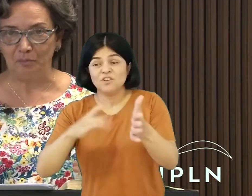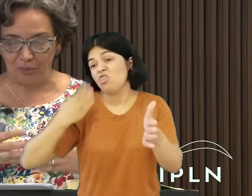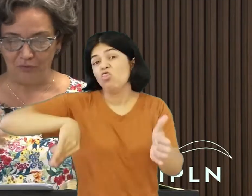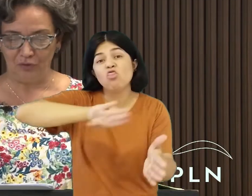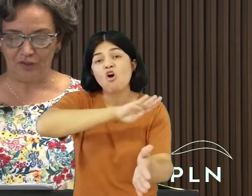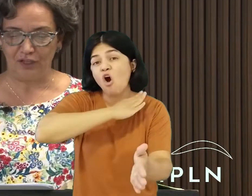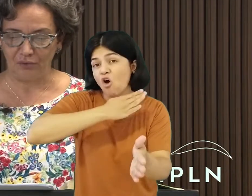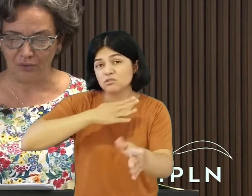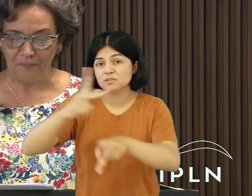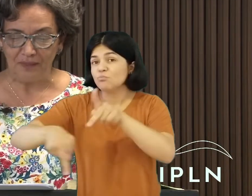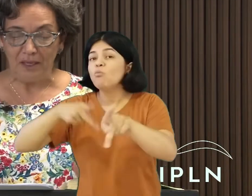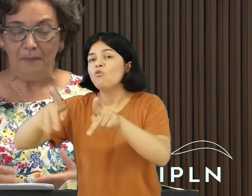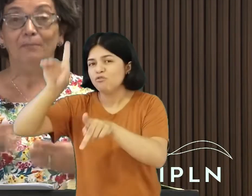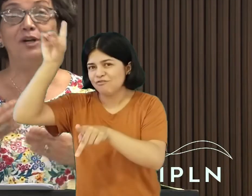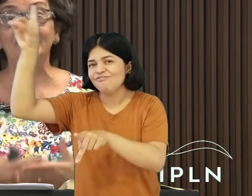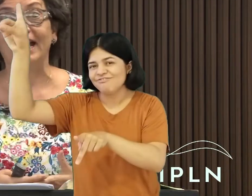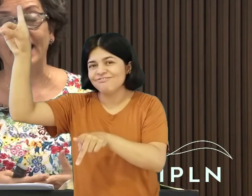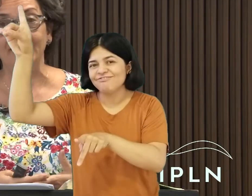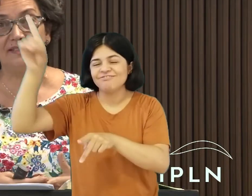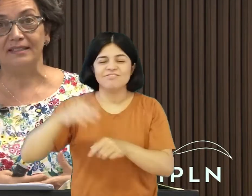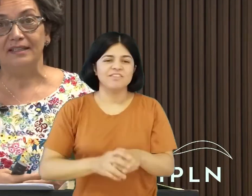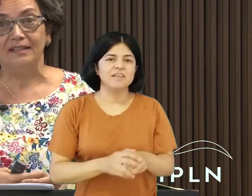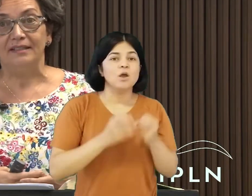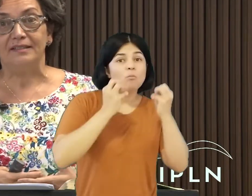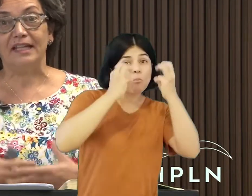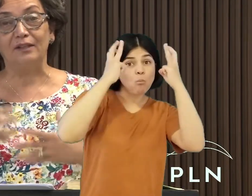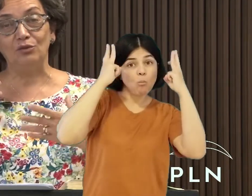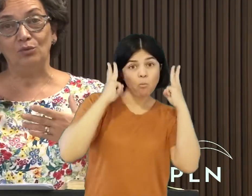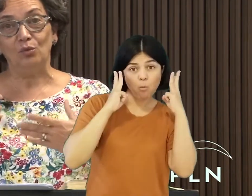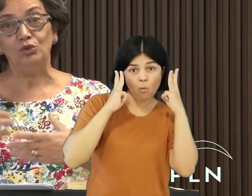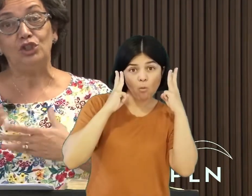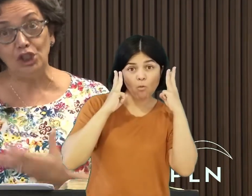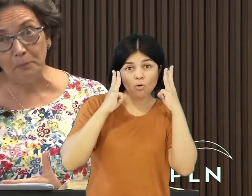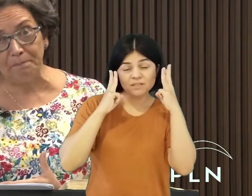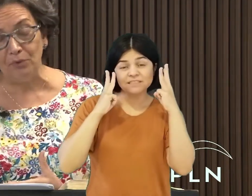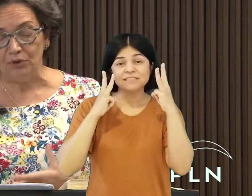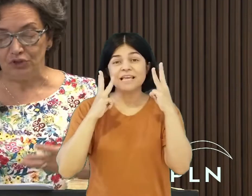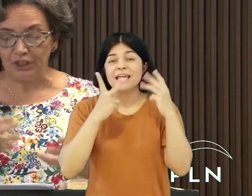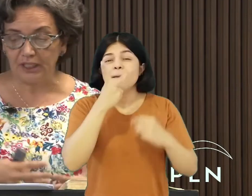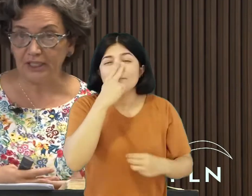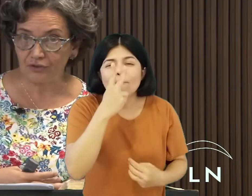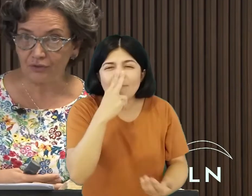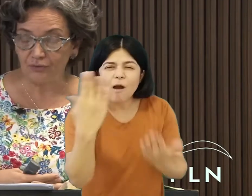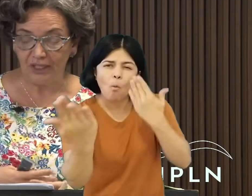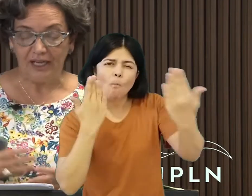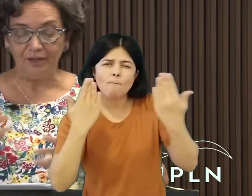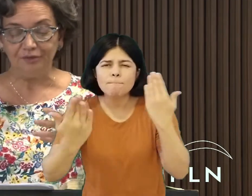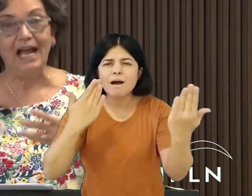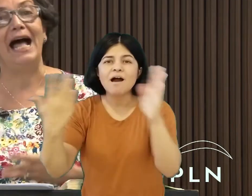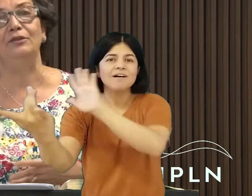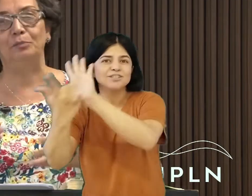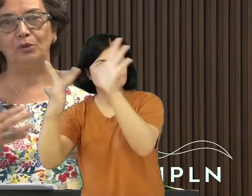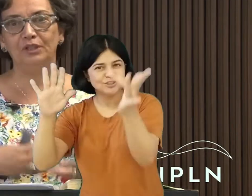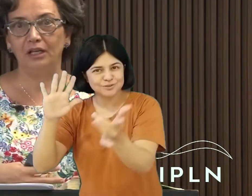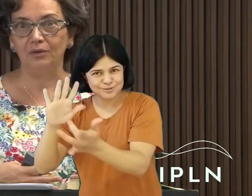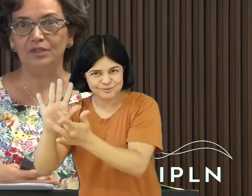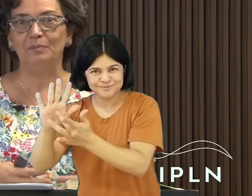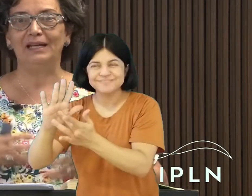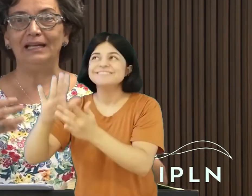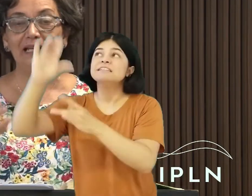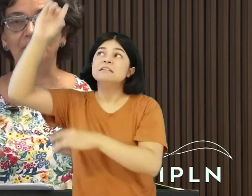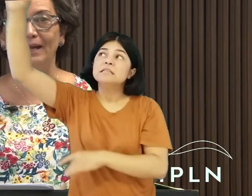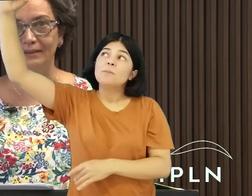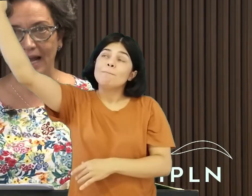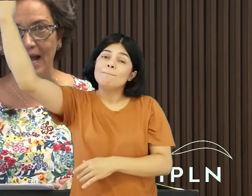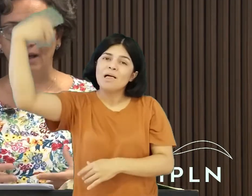nós, o povo do Senhor, Moisés sendo um tipo de Cristo enviado por Deus